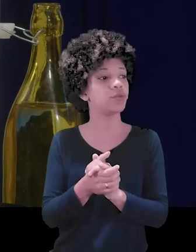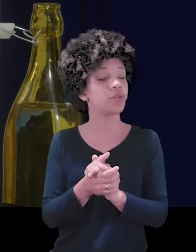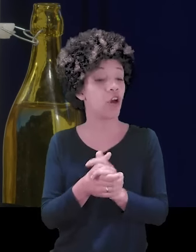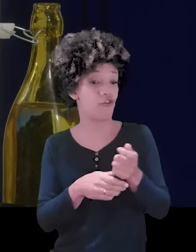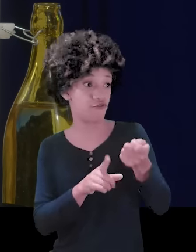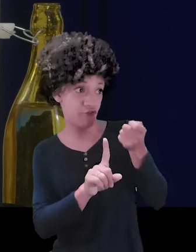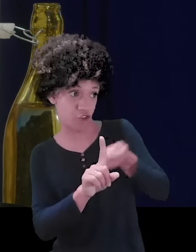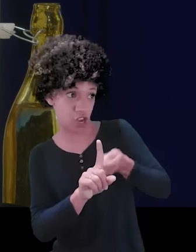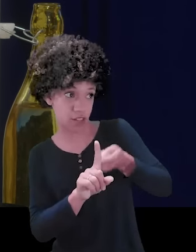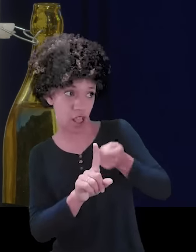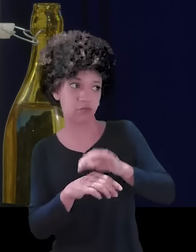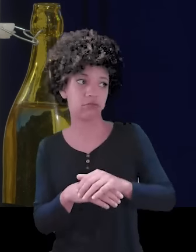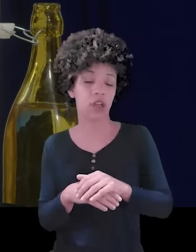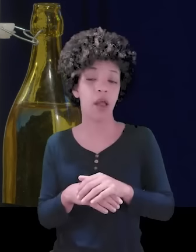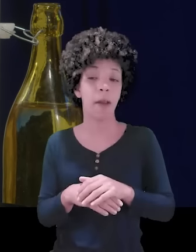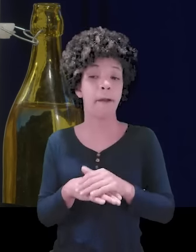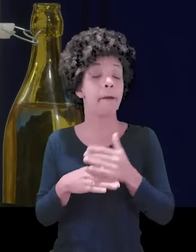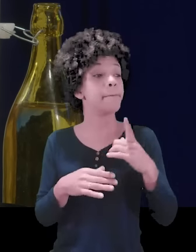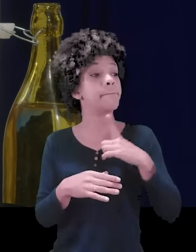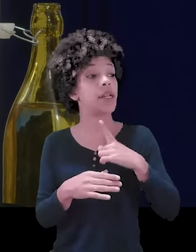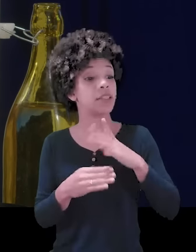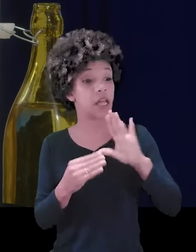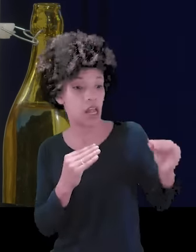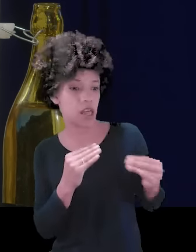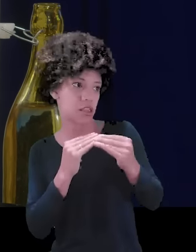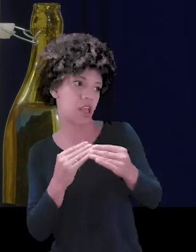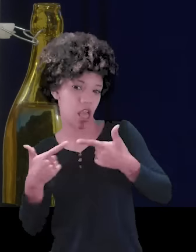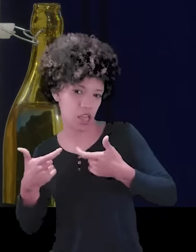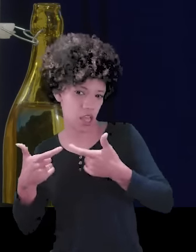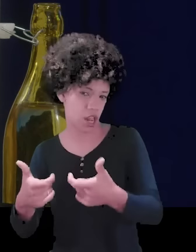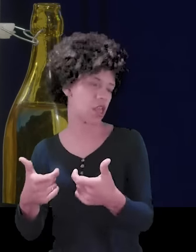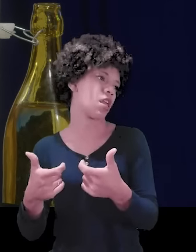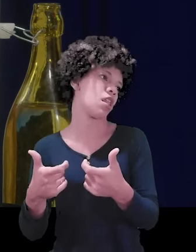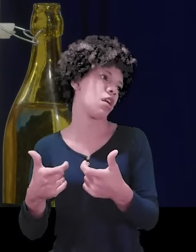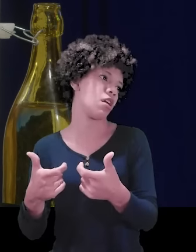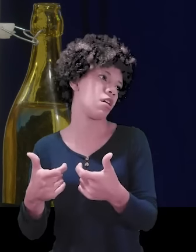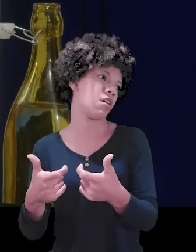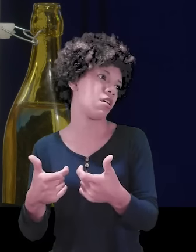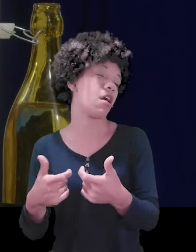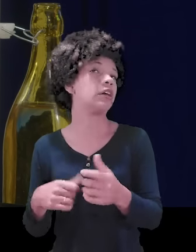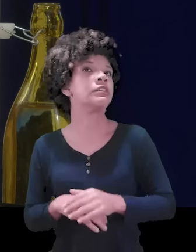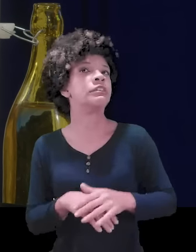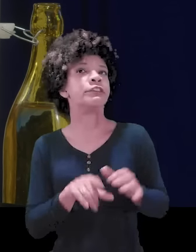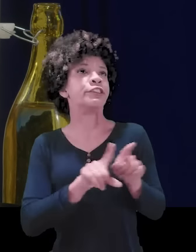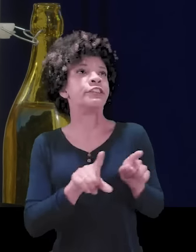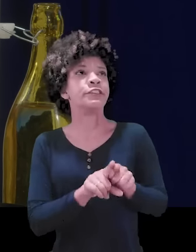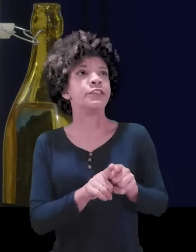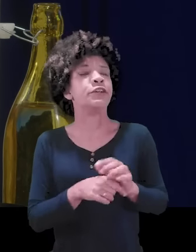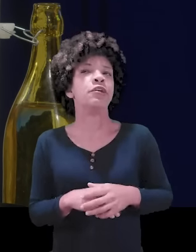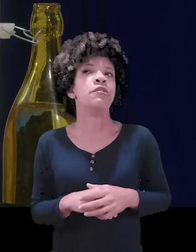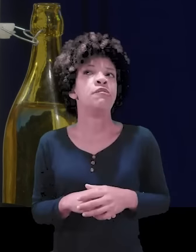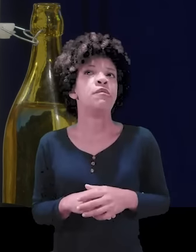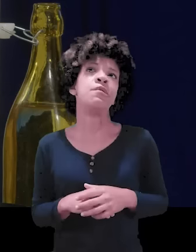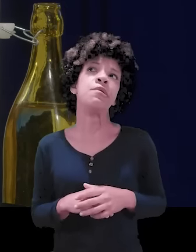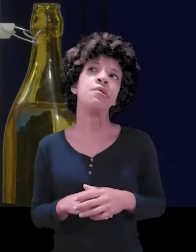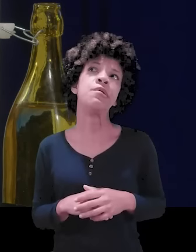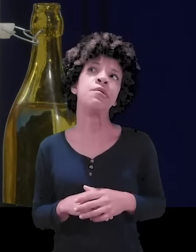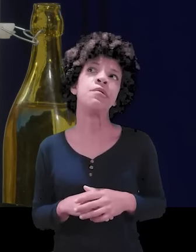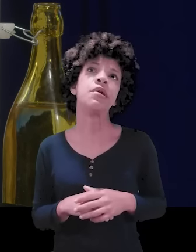quero que eu falei isso para integrar Guerrilha armada e para